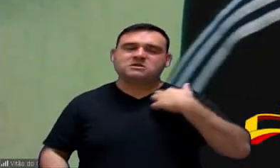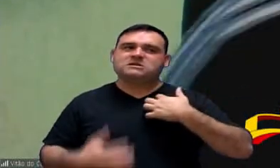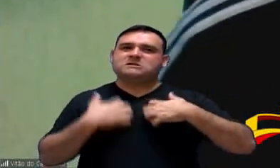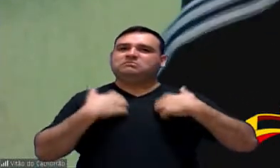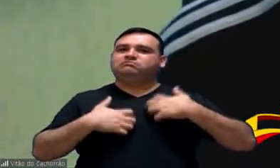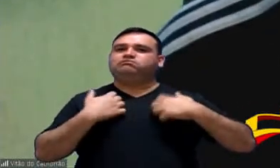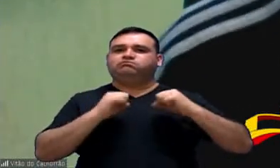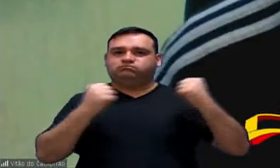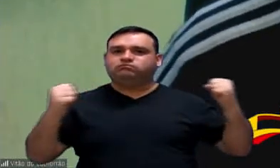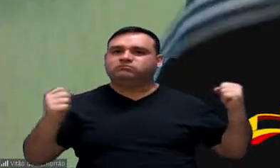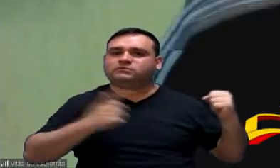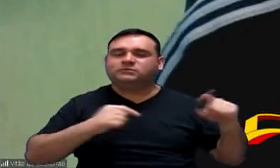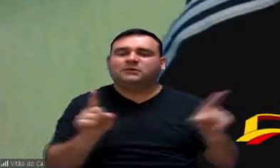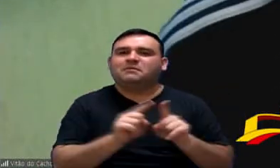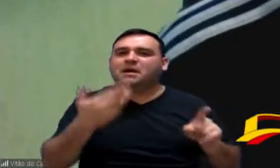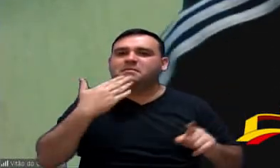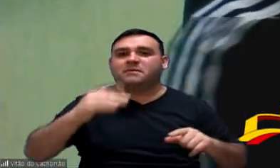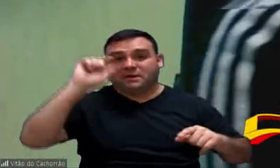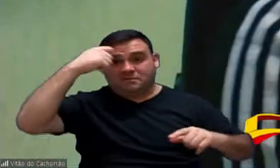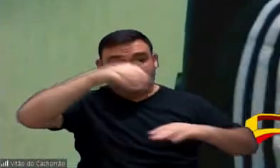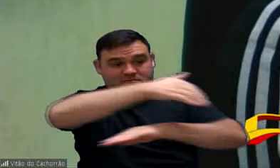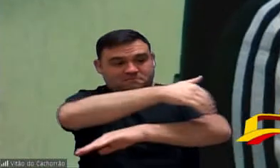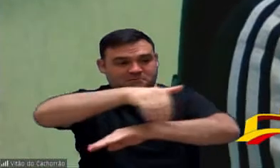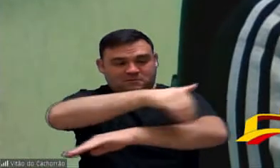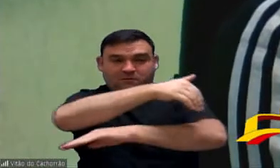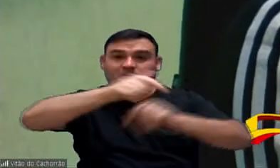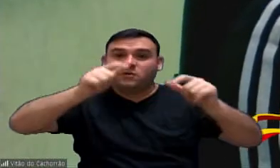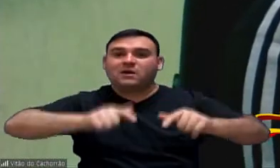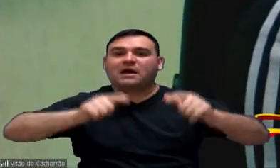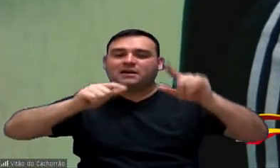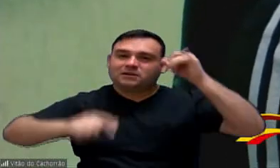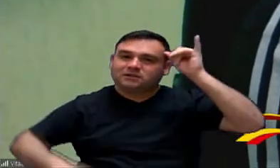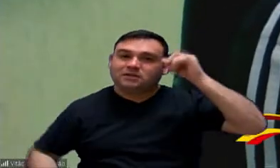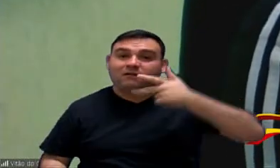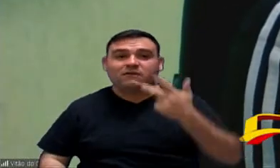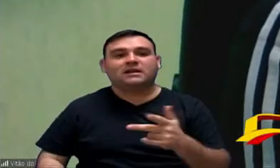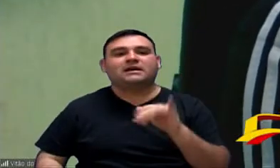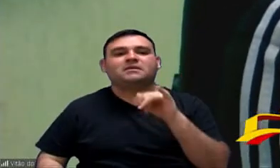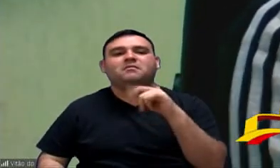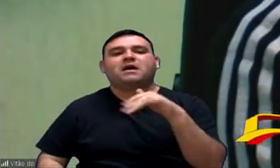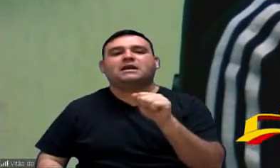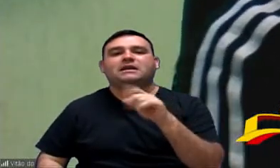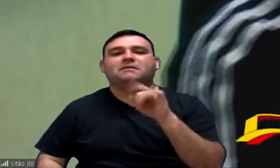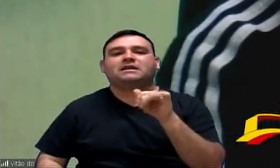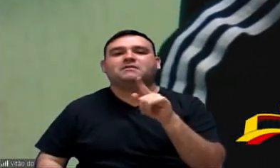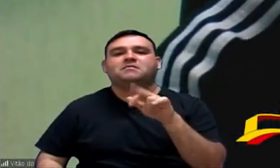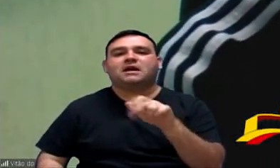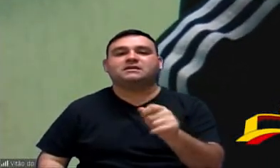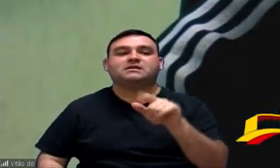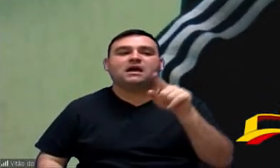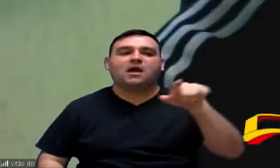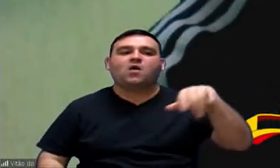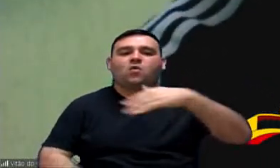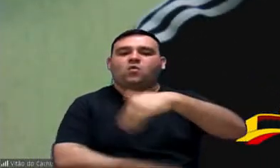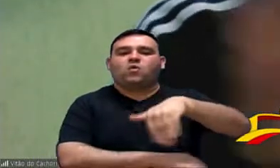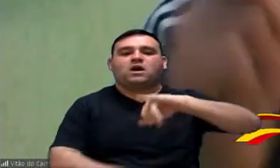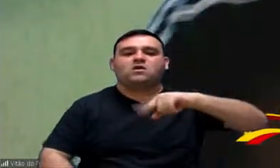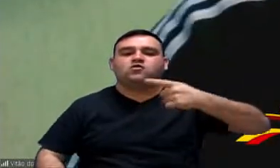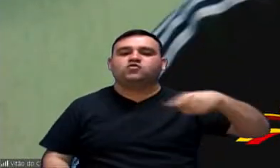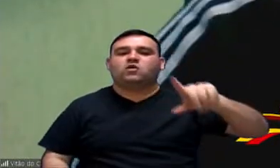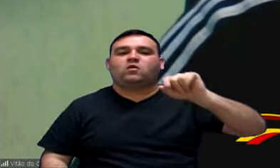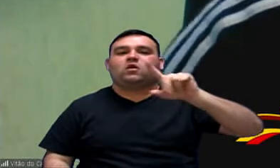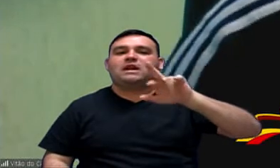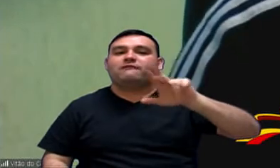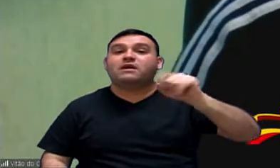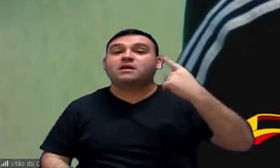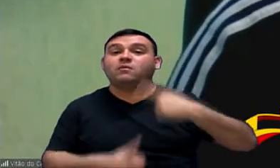a gente pede asfalto nas principais do bairro rural. Aqui eu citei em Ipanema das Pedras, na rua João de Oliveira, porque uma